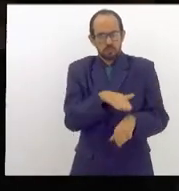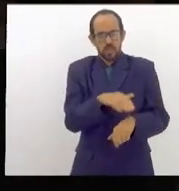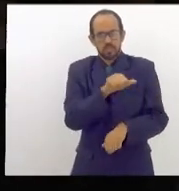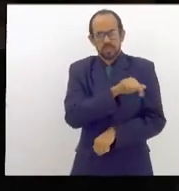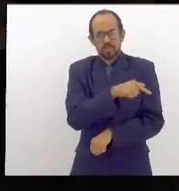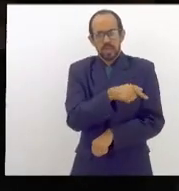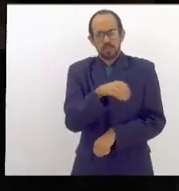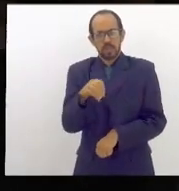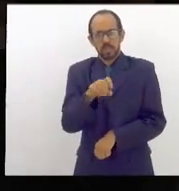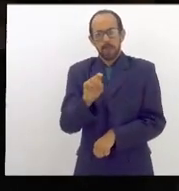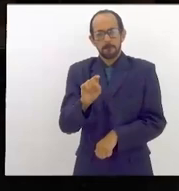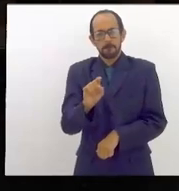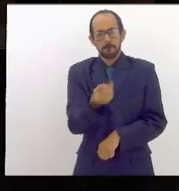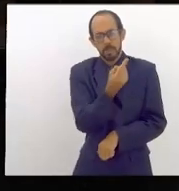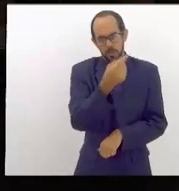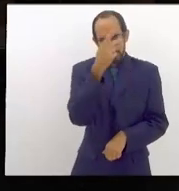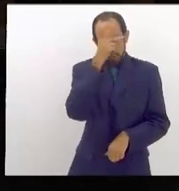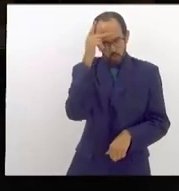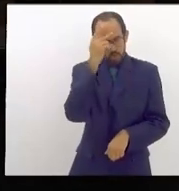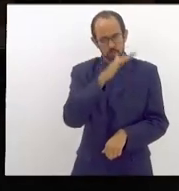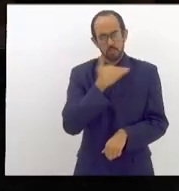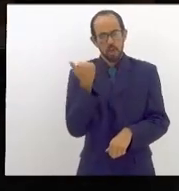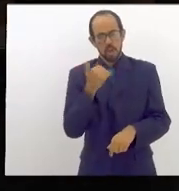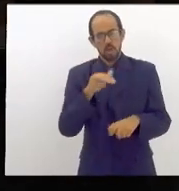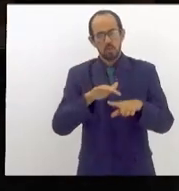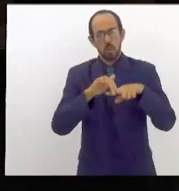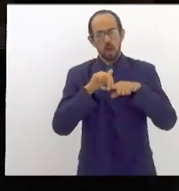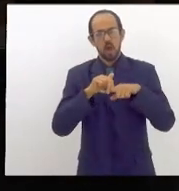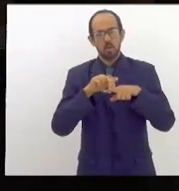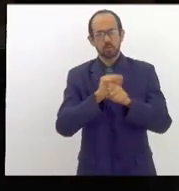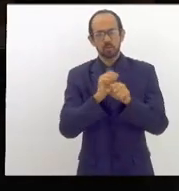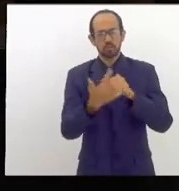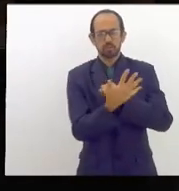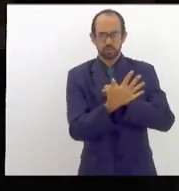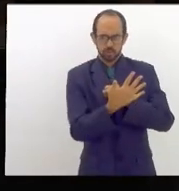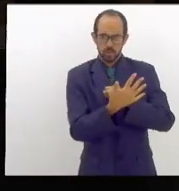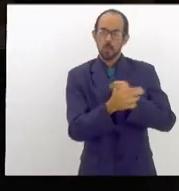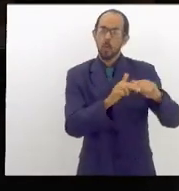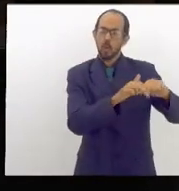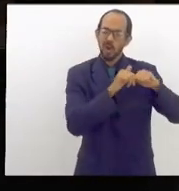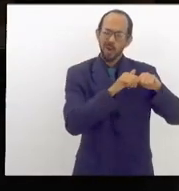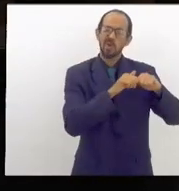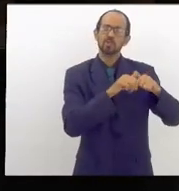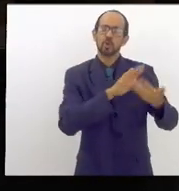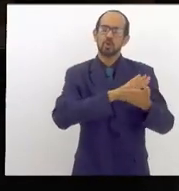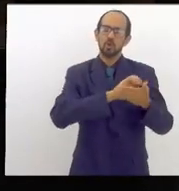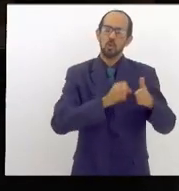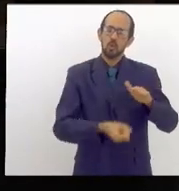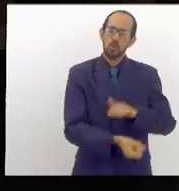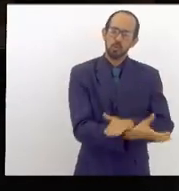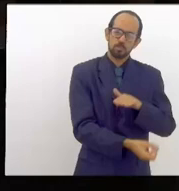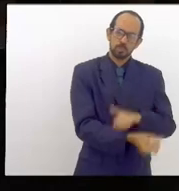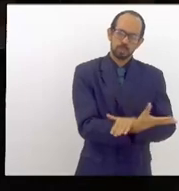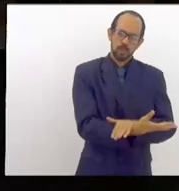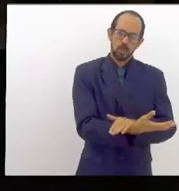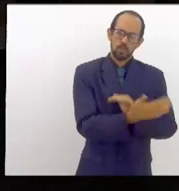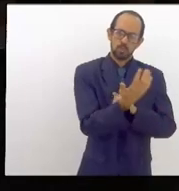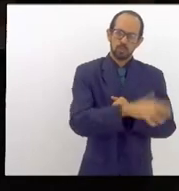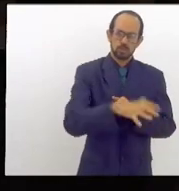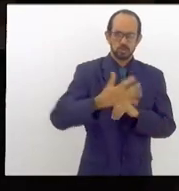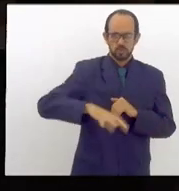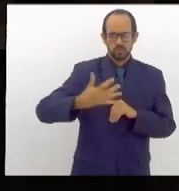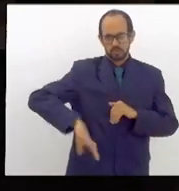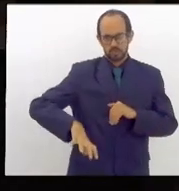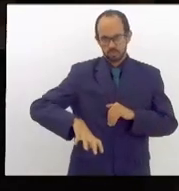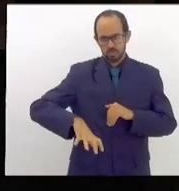mortas pela covid pela corrupção e pelo negacionismo do governo federal e também no governo do estado e é